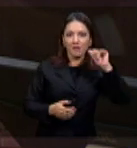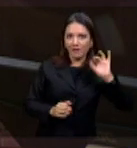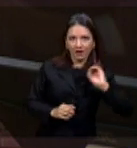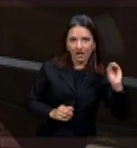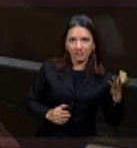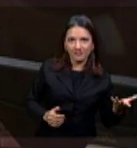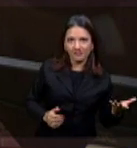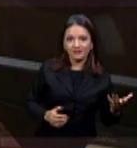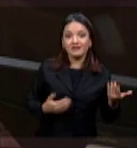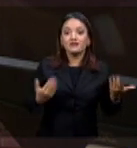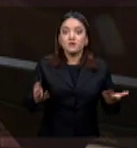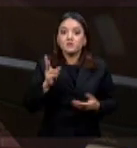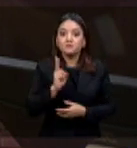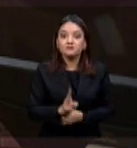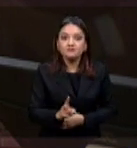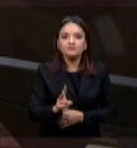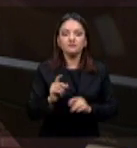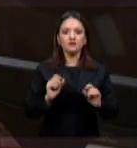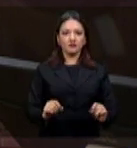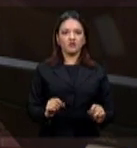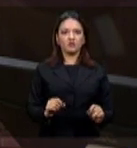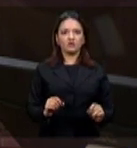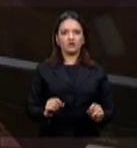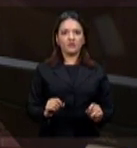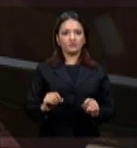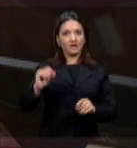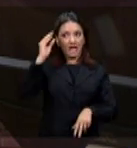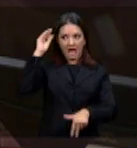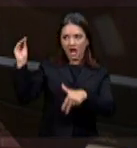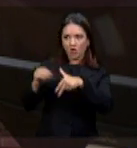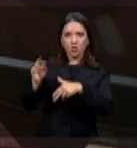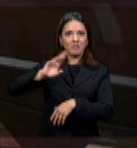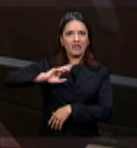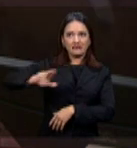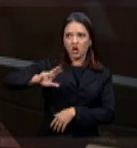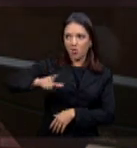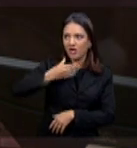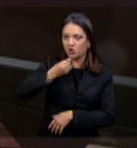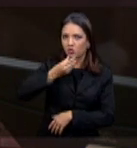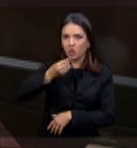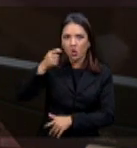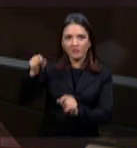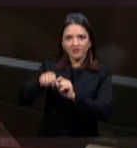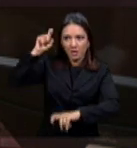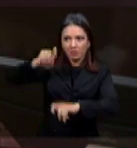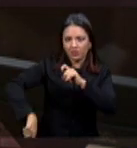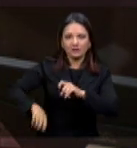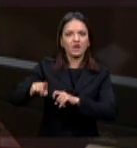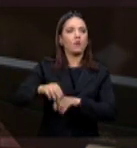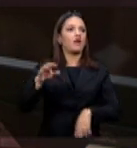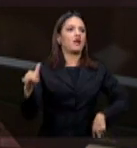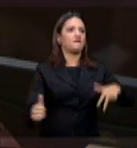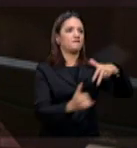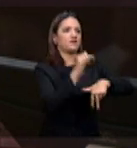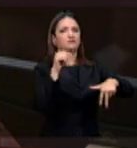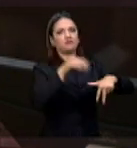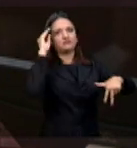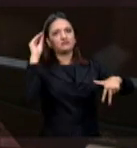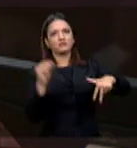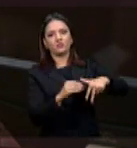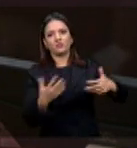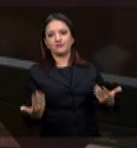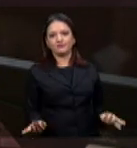É sempre essa tendência de tirar a culpa do abusador e jogar na vítima. Na maioria das vezes, não por acaso,